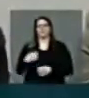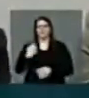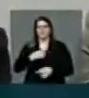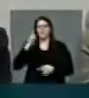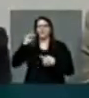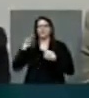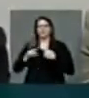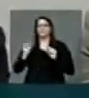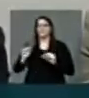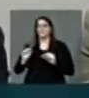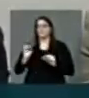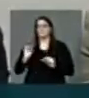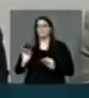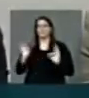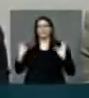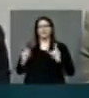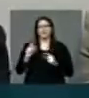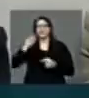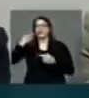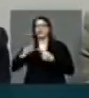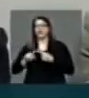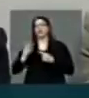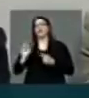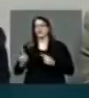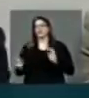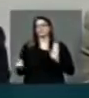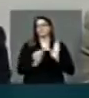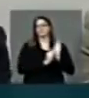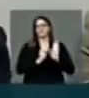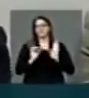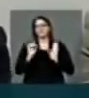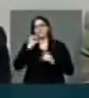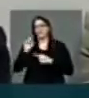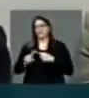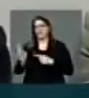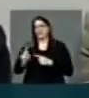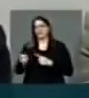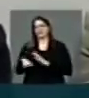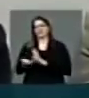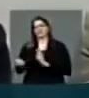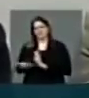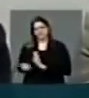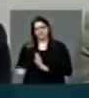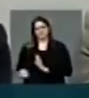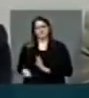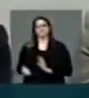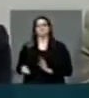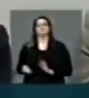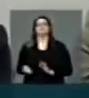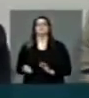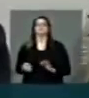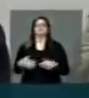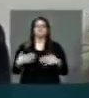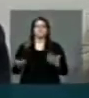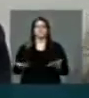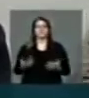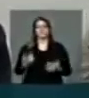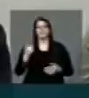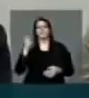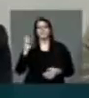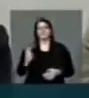consenso entre os diferentes grupos que constituem o movimento das prostitutas. E mesmo assim, na perspectiva de que uma